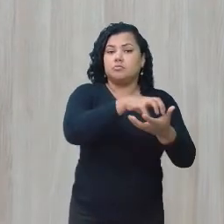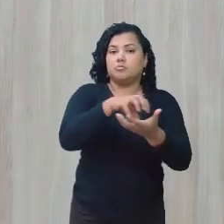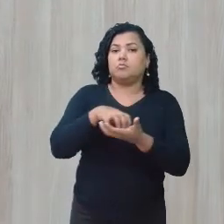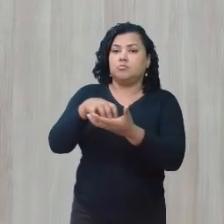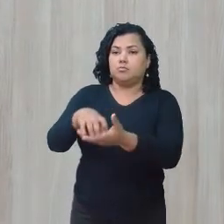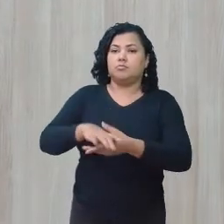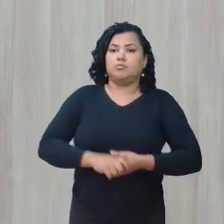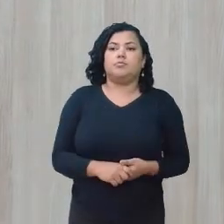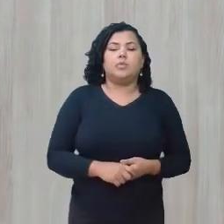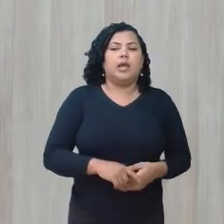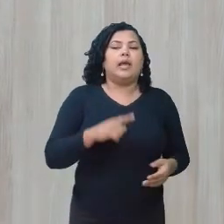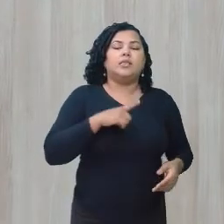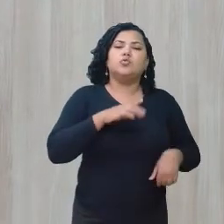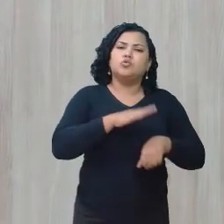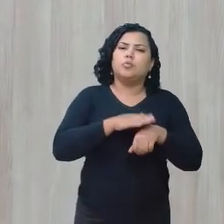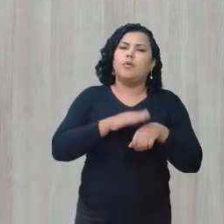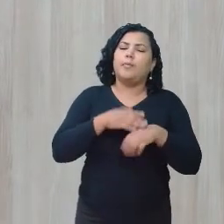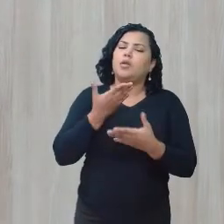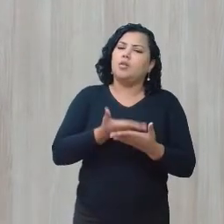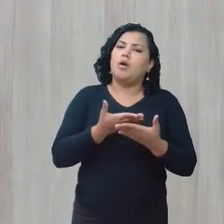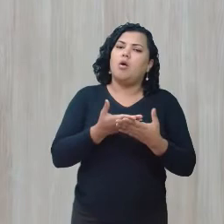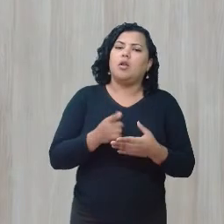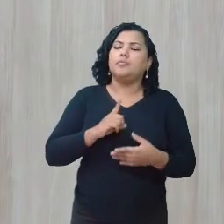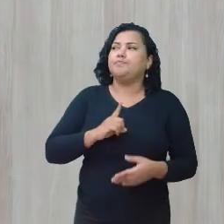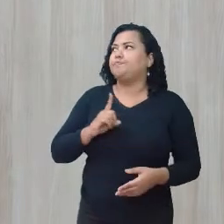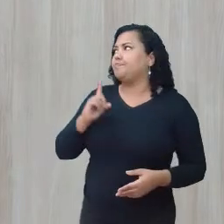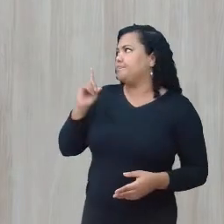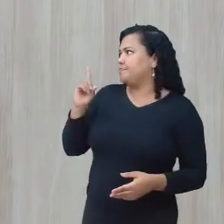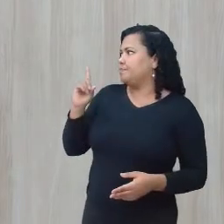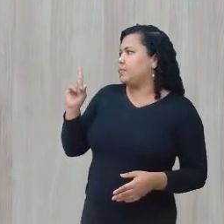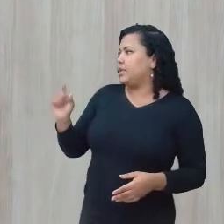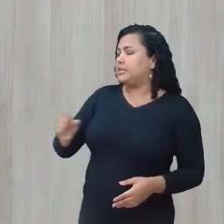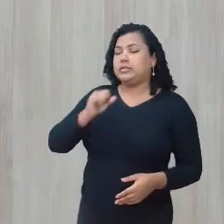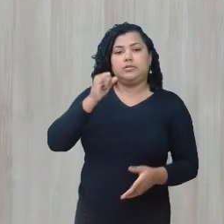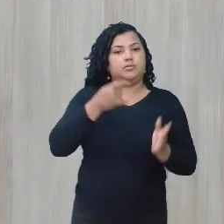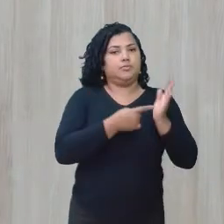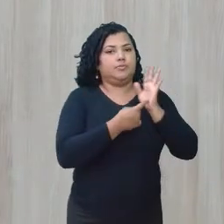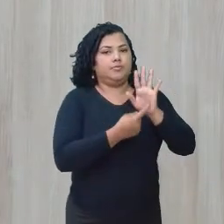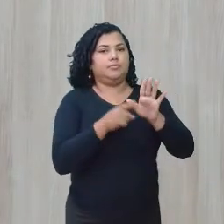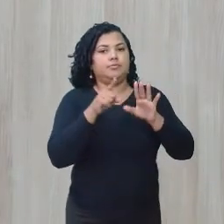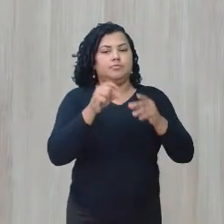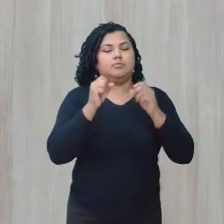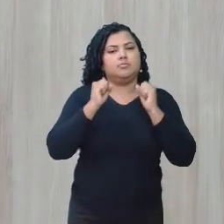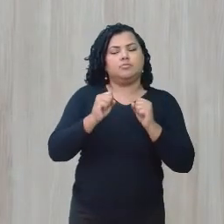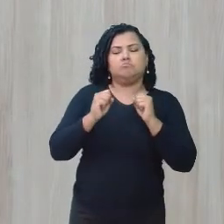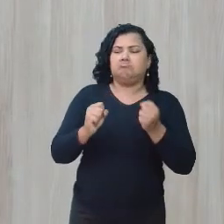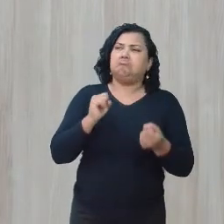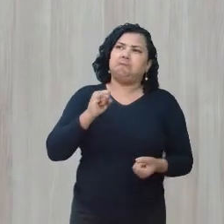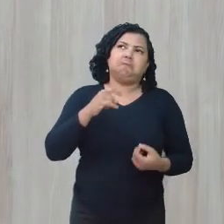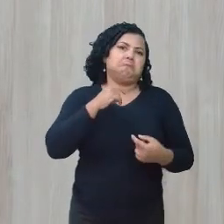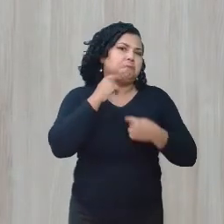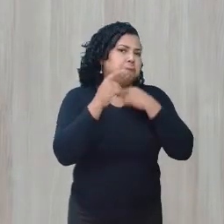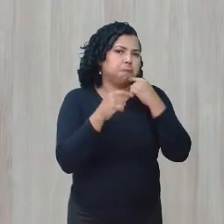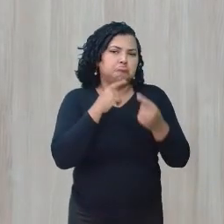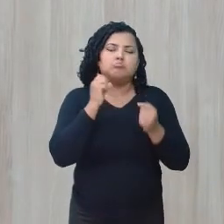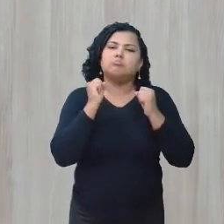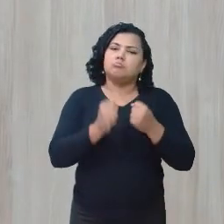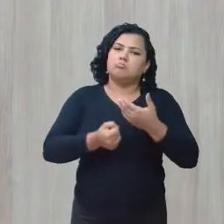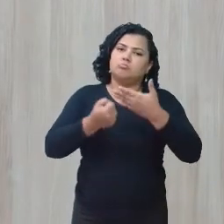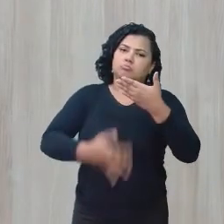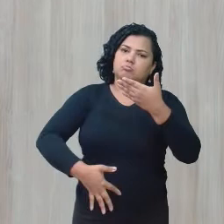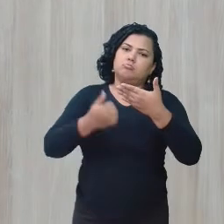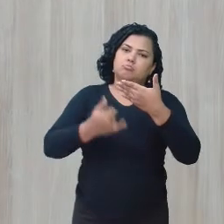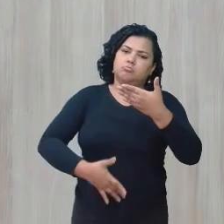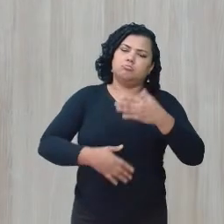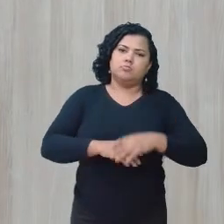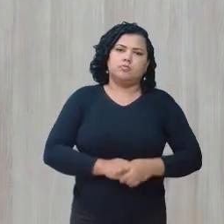vão aparecer em alguns momentos da aula, mas fazendo referência àquele momento em que, caso surja alguma dúvida, você escreve para a gente